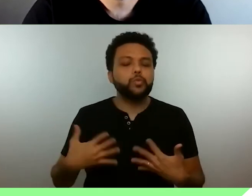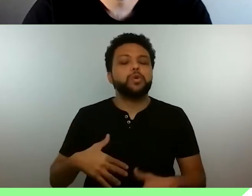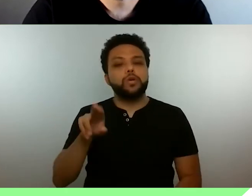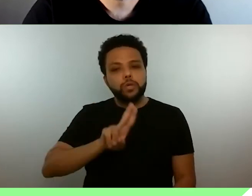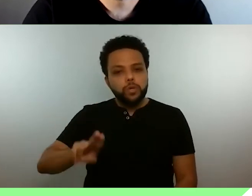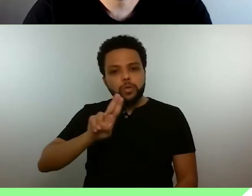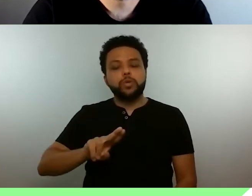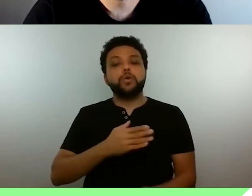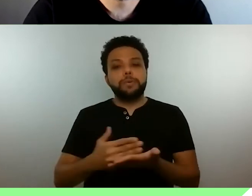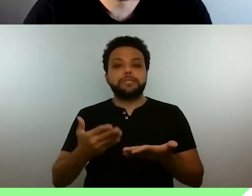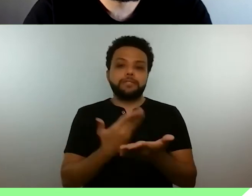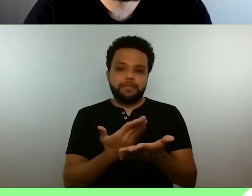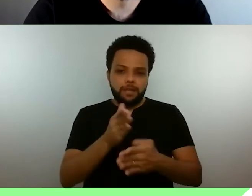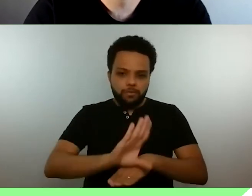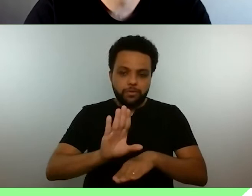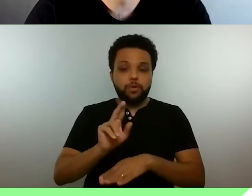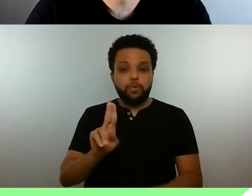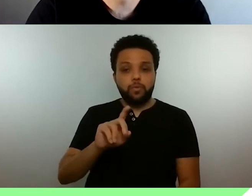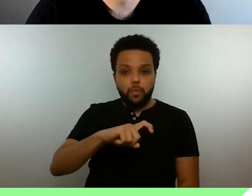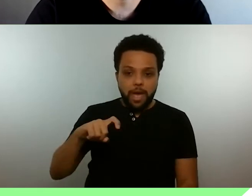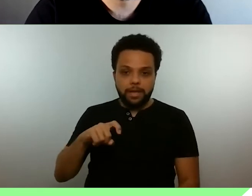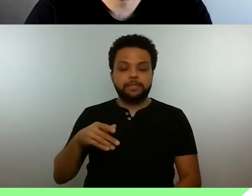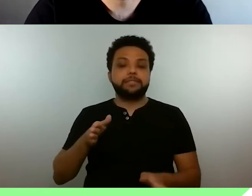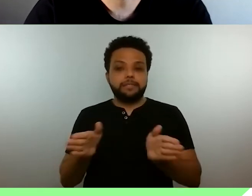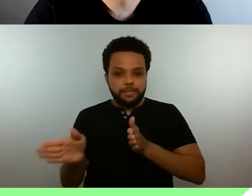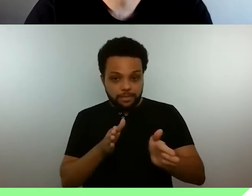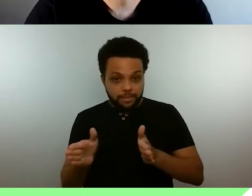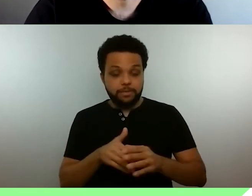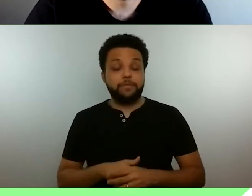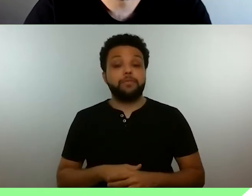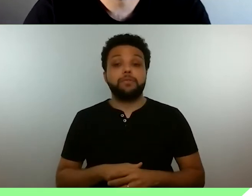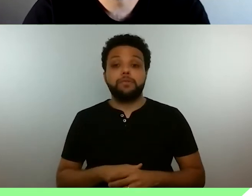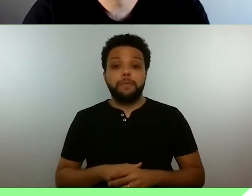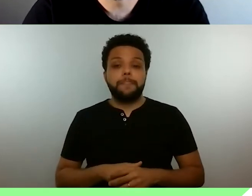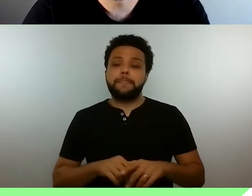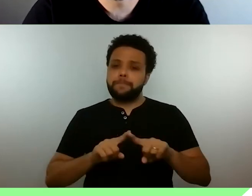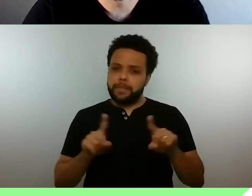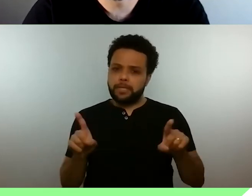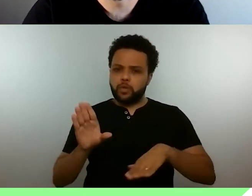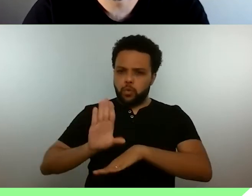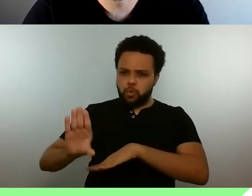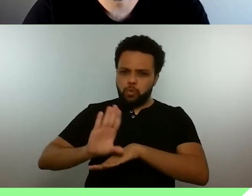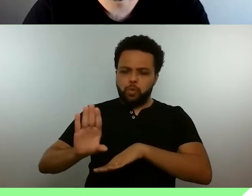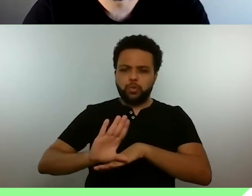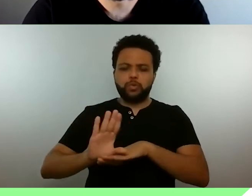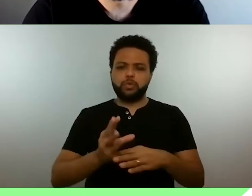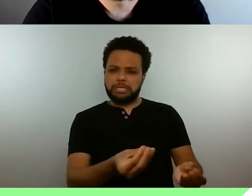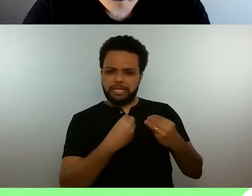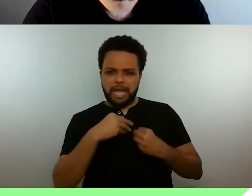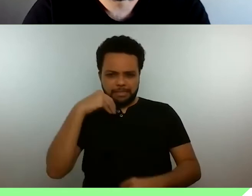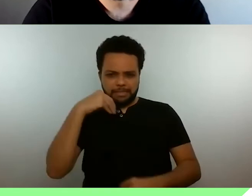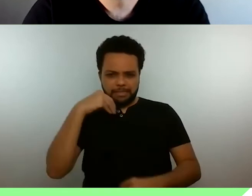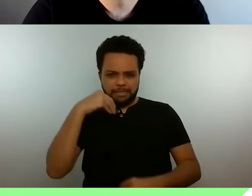a estudar cursos de UX acessível. Mas eu falo que, assim, nenhum curso me dá experiência de vida,